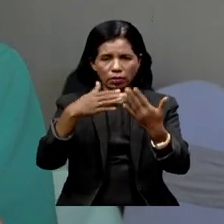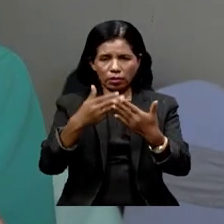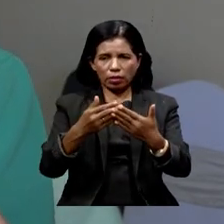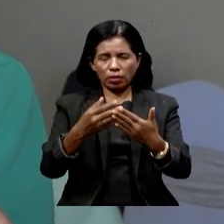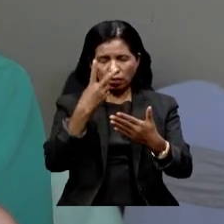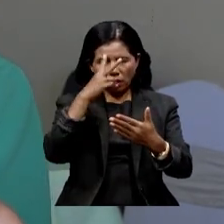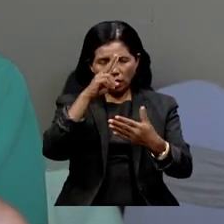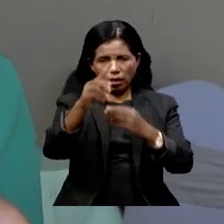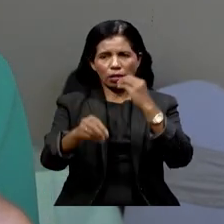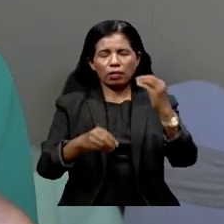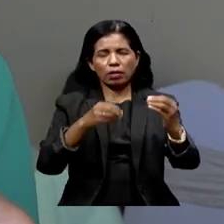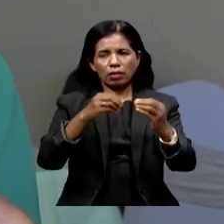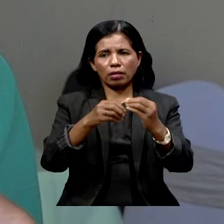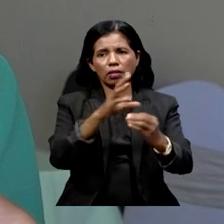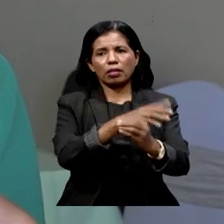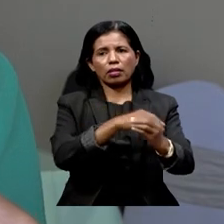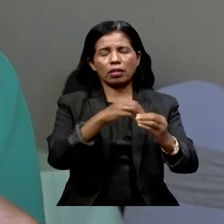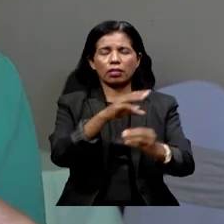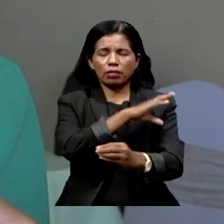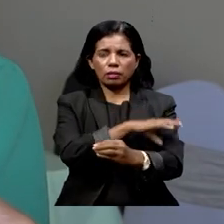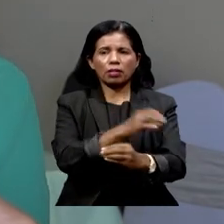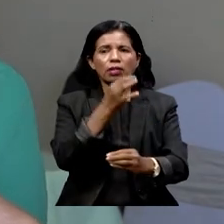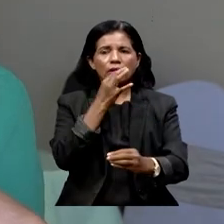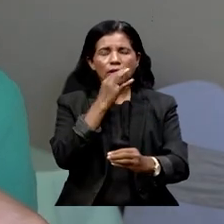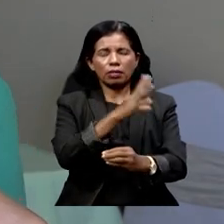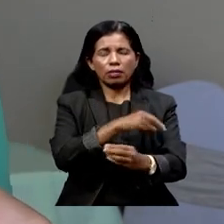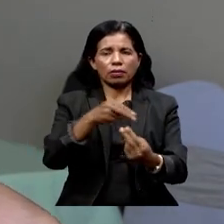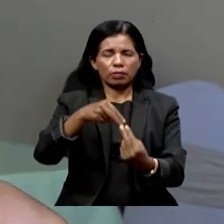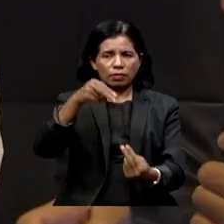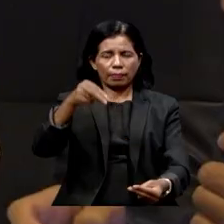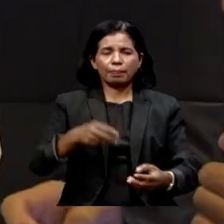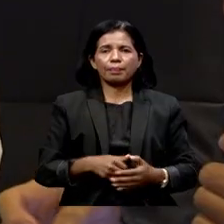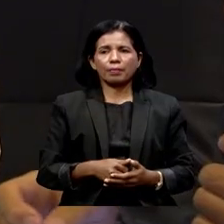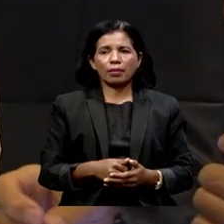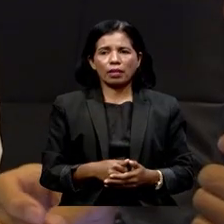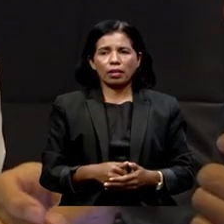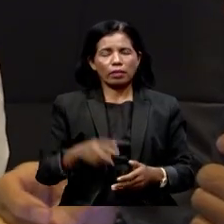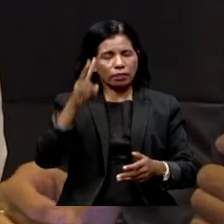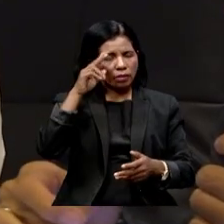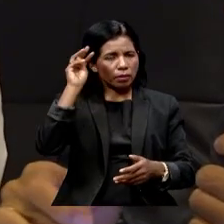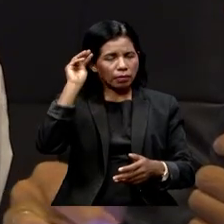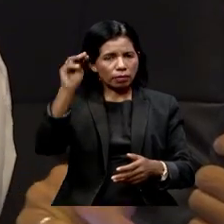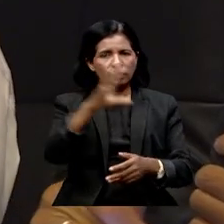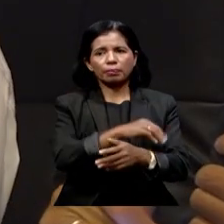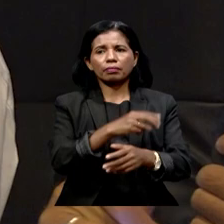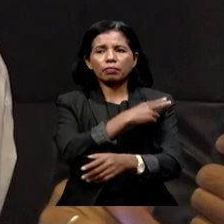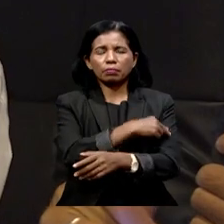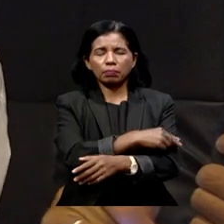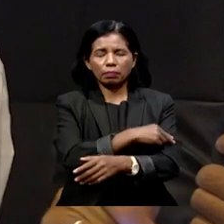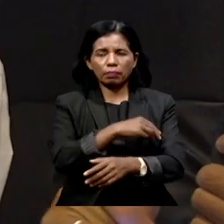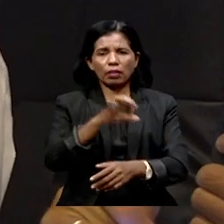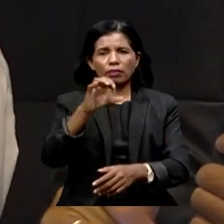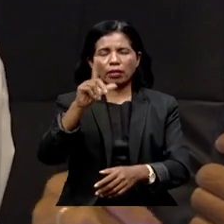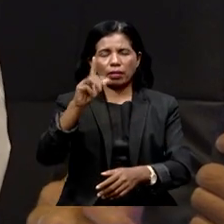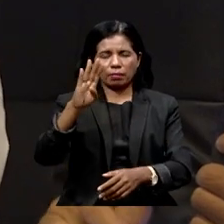hare liliu ba questão de segurança ai ha no mos nutricional no nemos vice ministro saúde ba operacionalização hospital Flávio